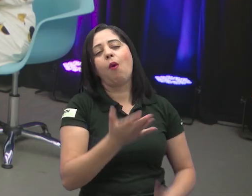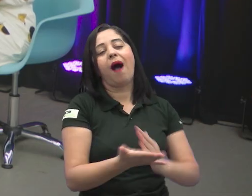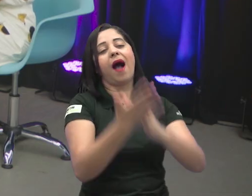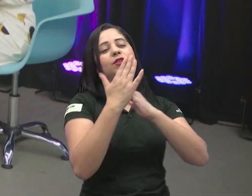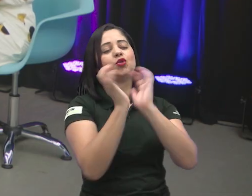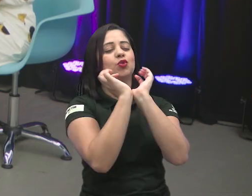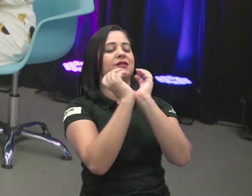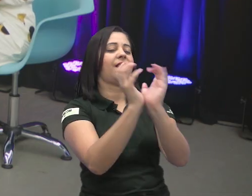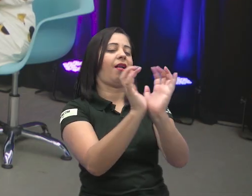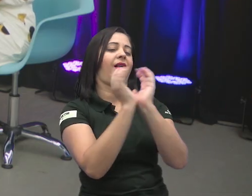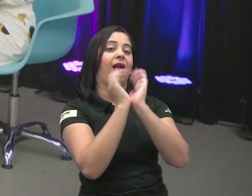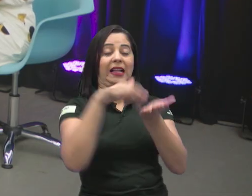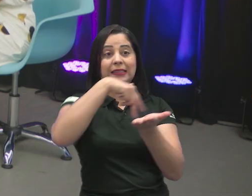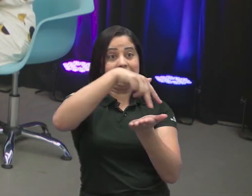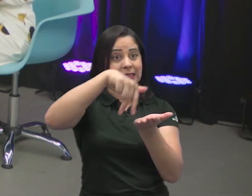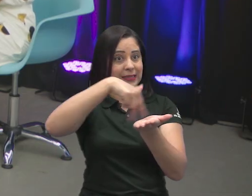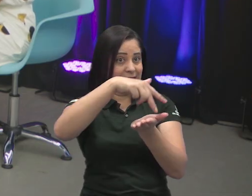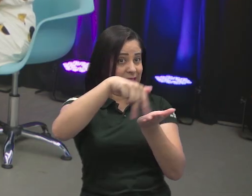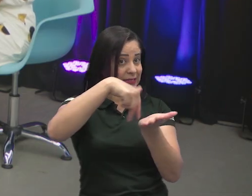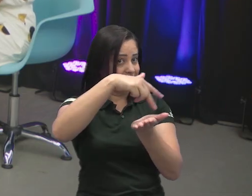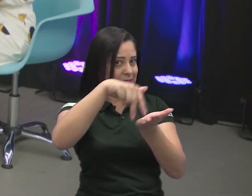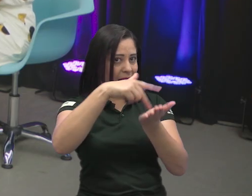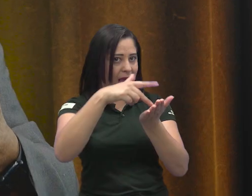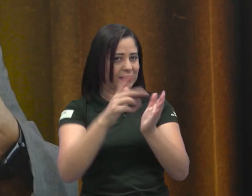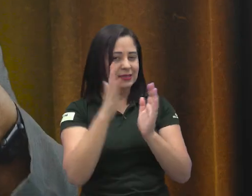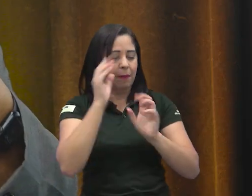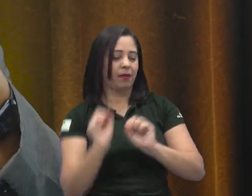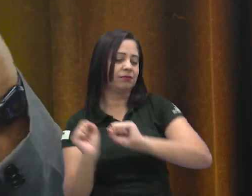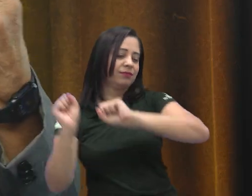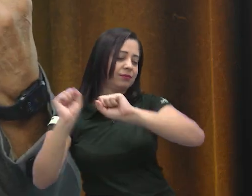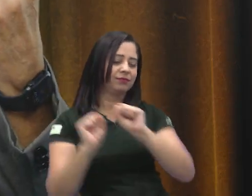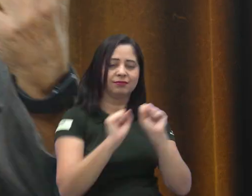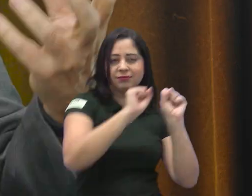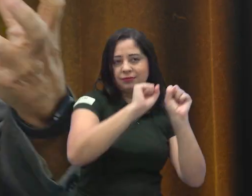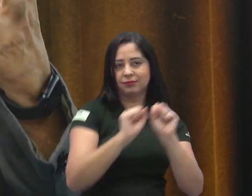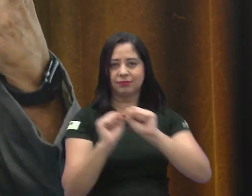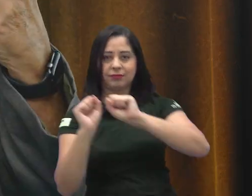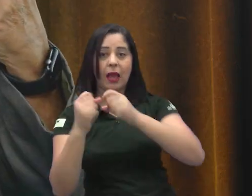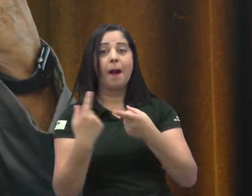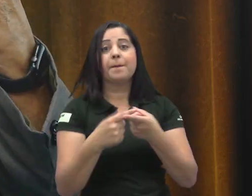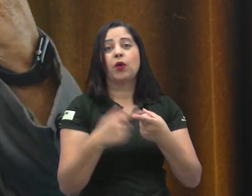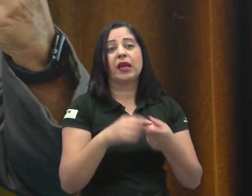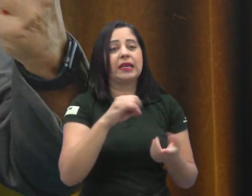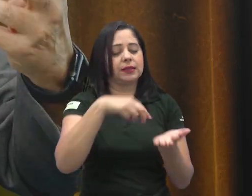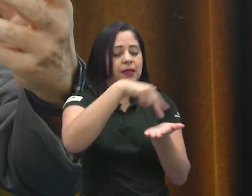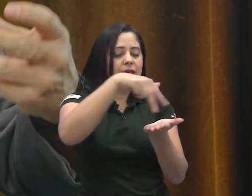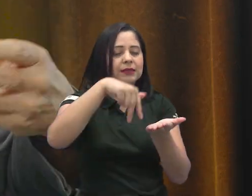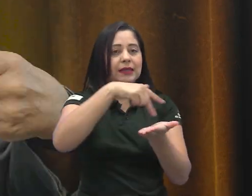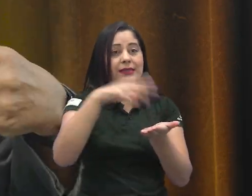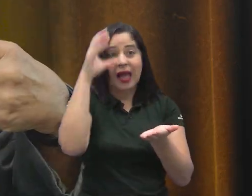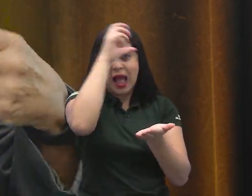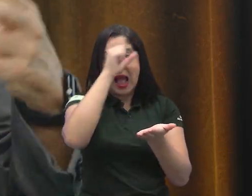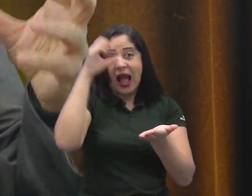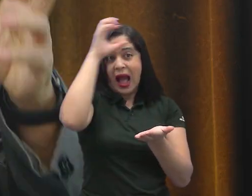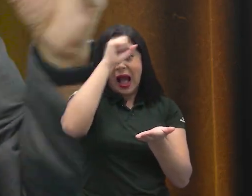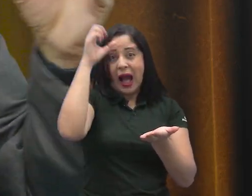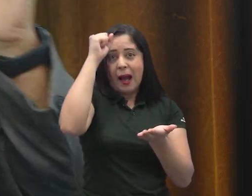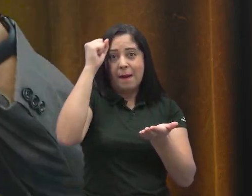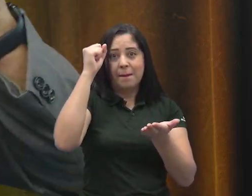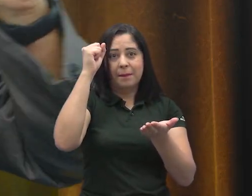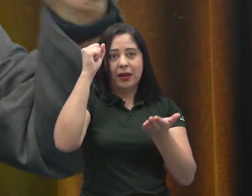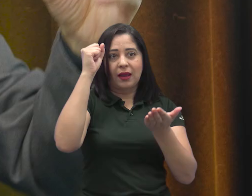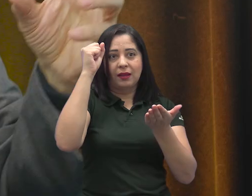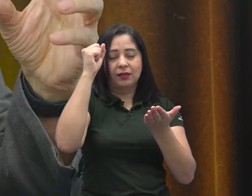para o cérebro. Dançar, coreografias. Cada vez que você dança, ou você vai aprender uma dança nova, você